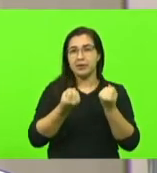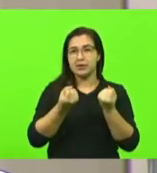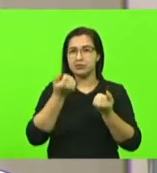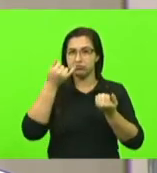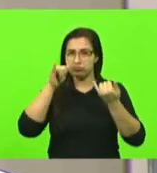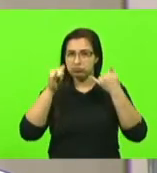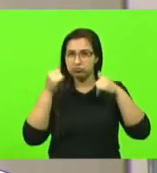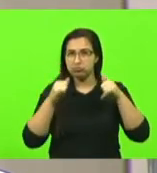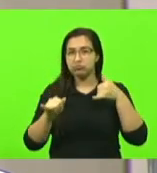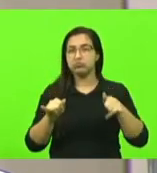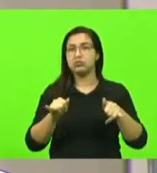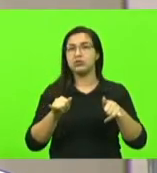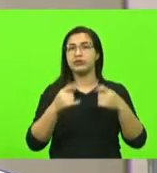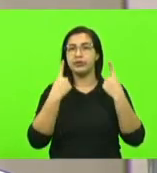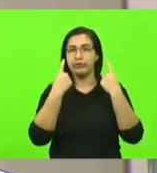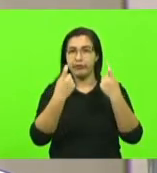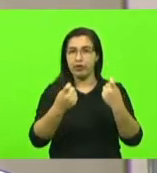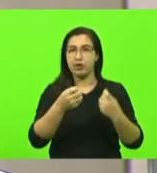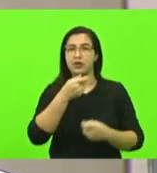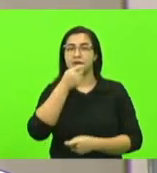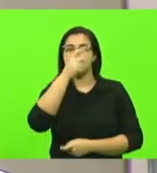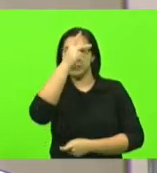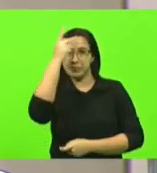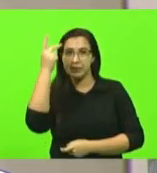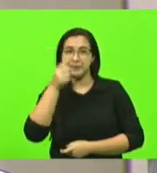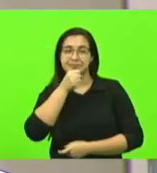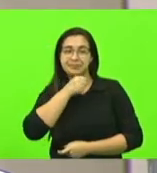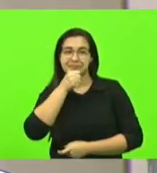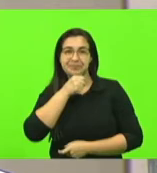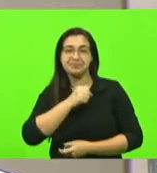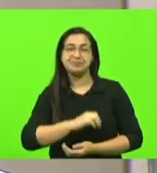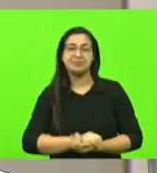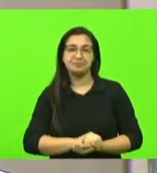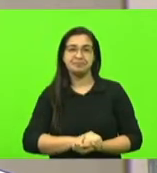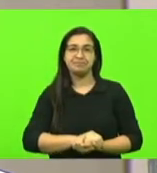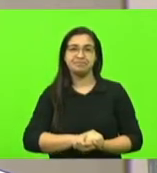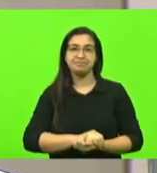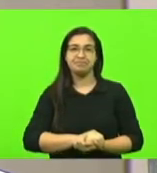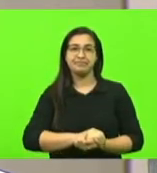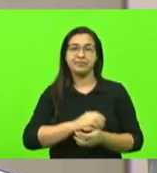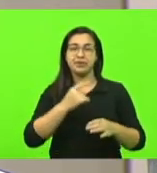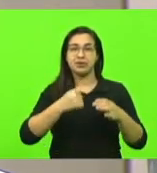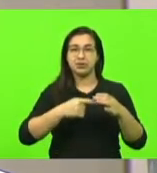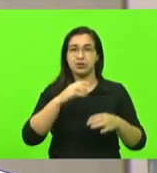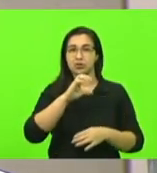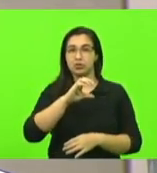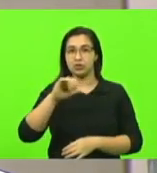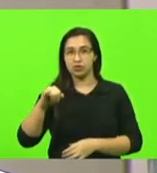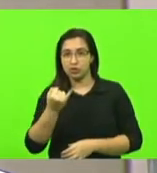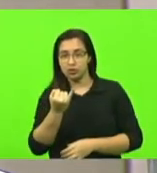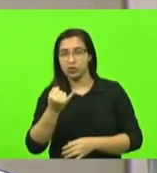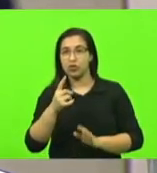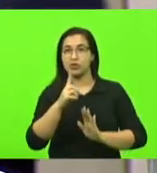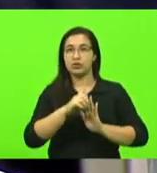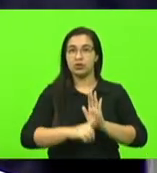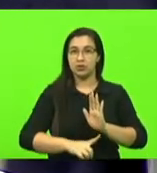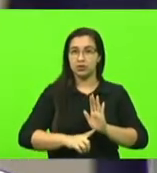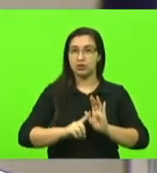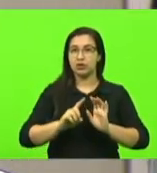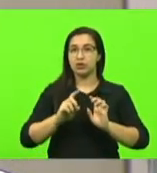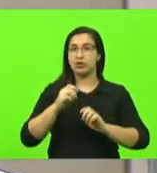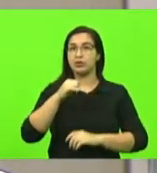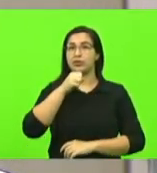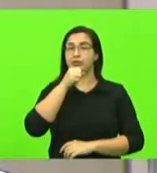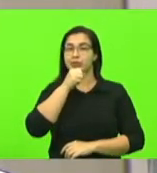emenda substitutiva global e pareceres favoráveis das comissões de Constituição, Justiça e Comissão de Defesa dos Direitos do Idoso. Em